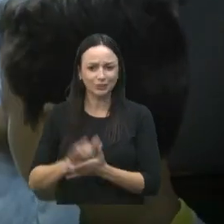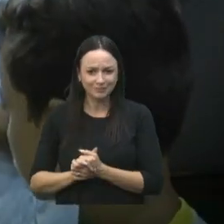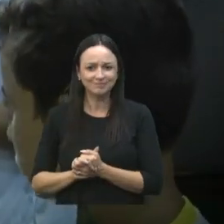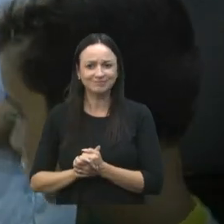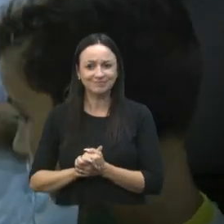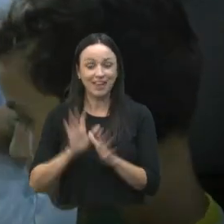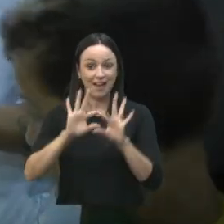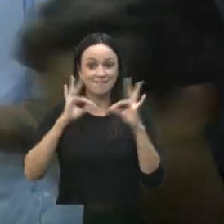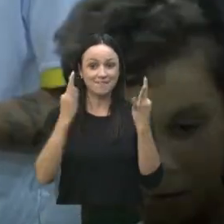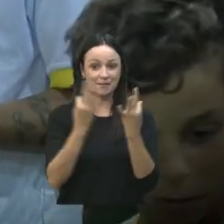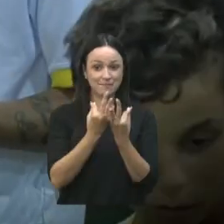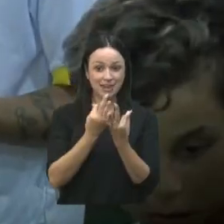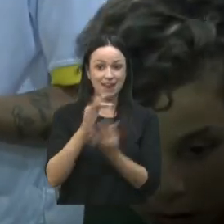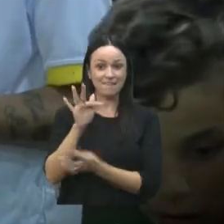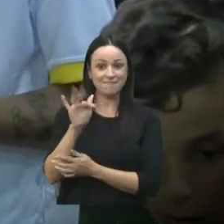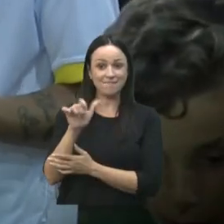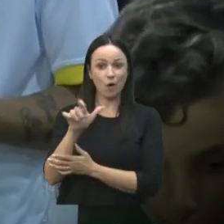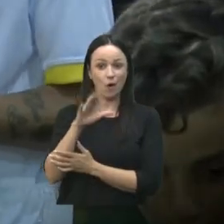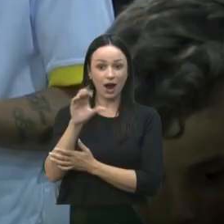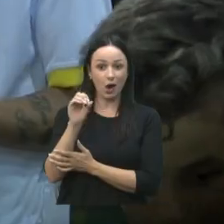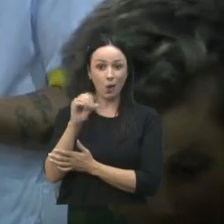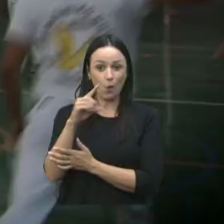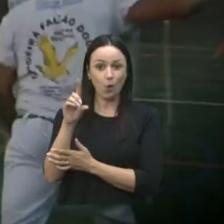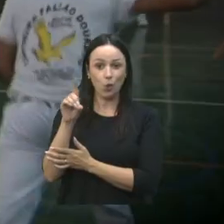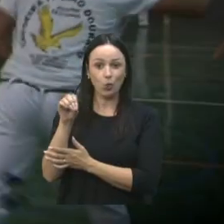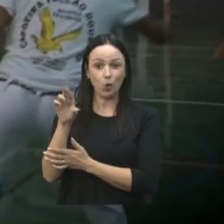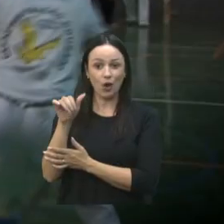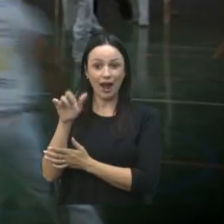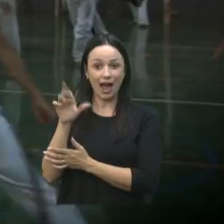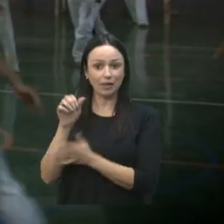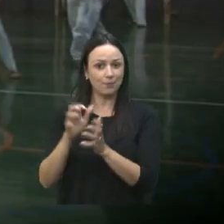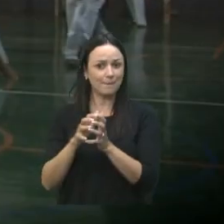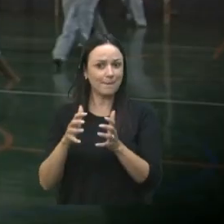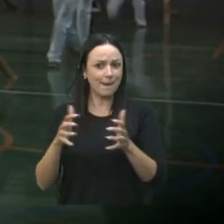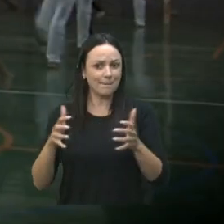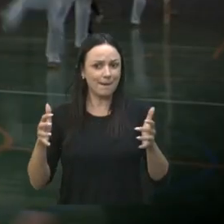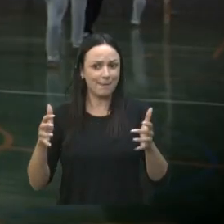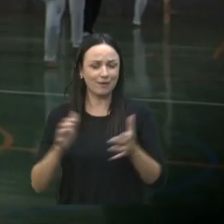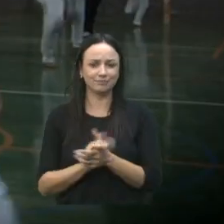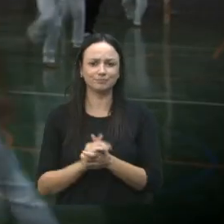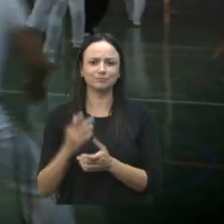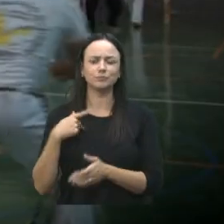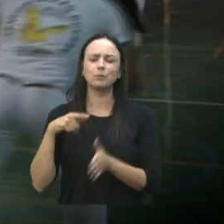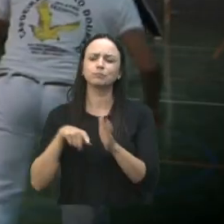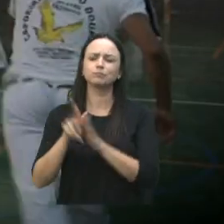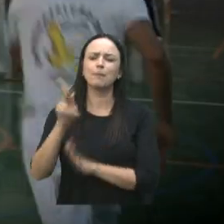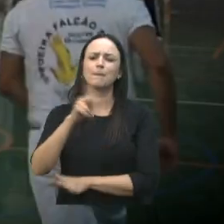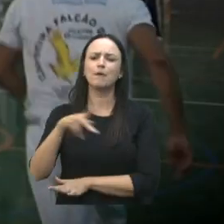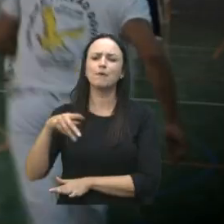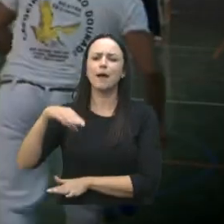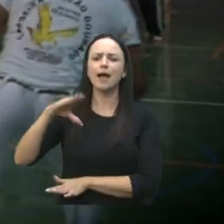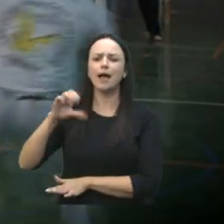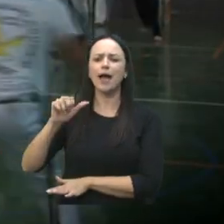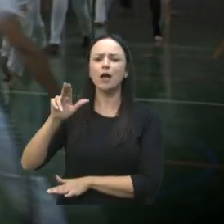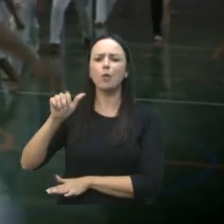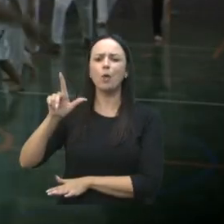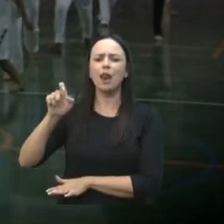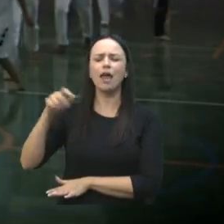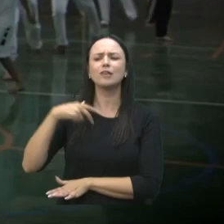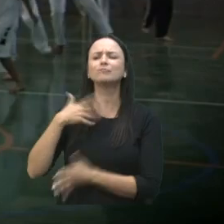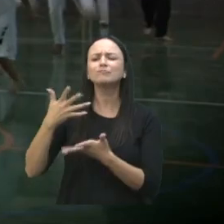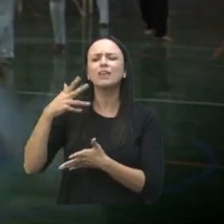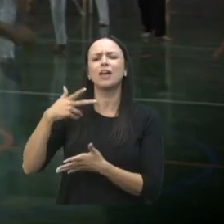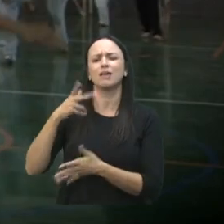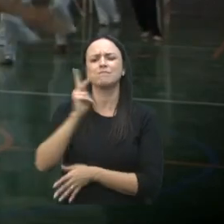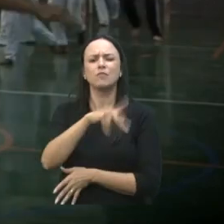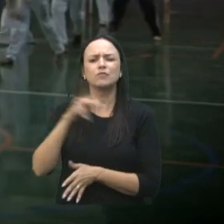família Falcão Dourado só cresceu desde então. Cheguei no mestre Caculé, mestre, meu sonho sempre foi ser mestre